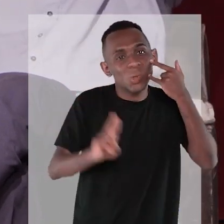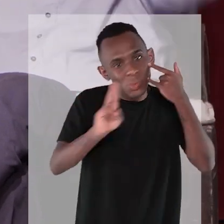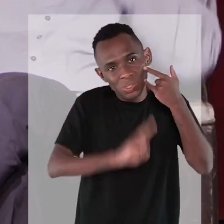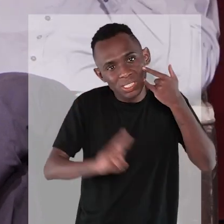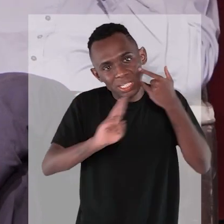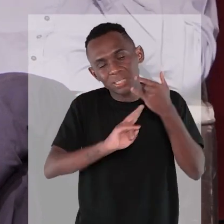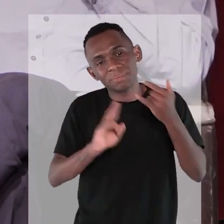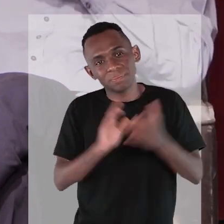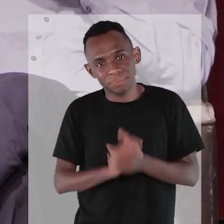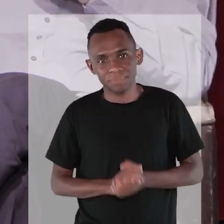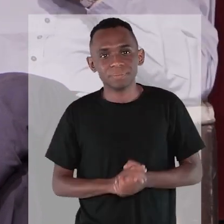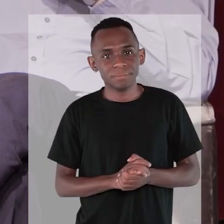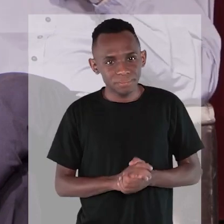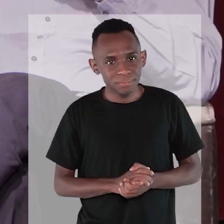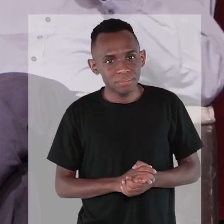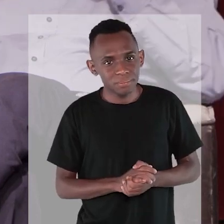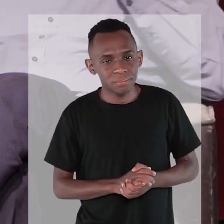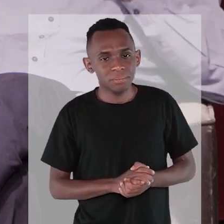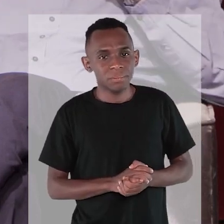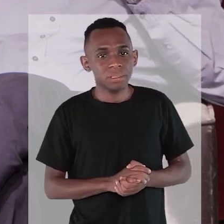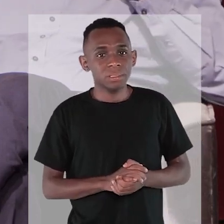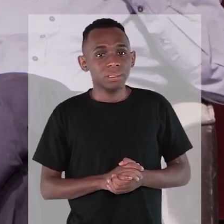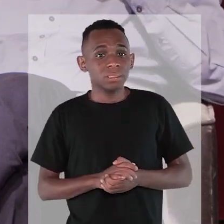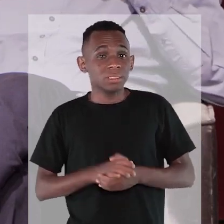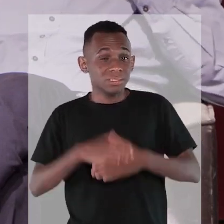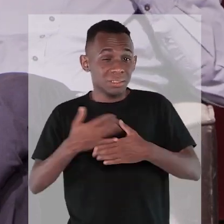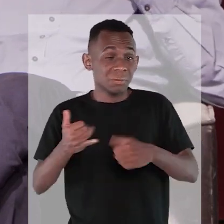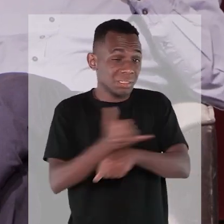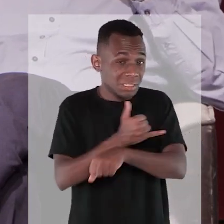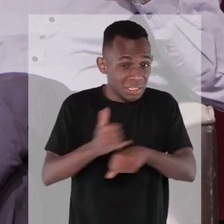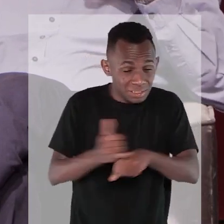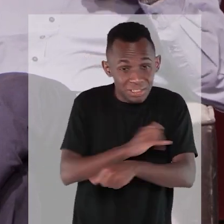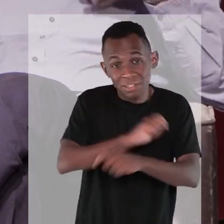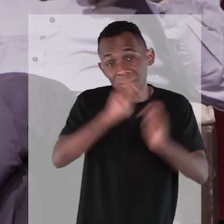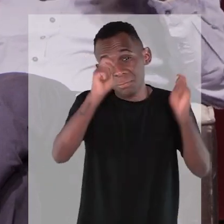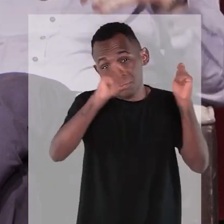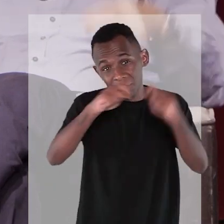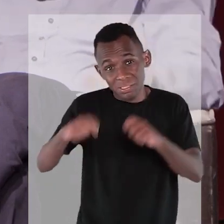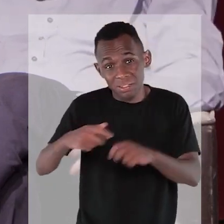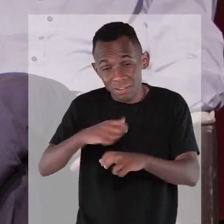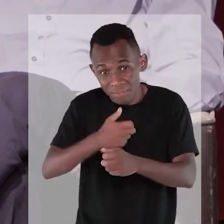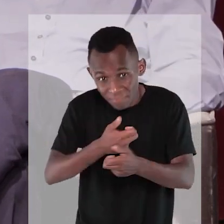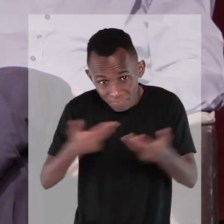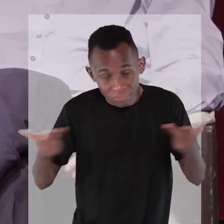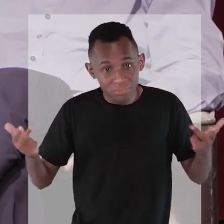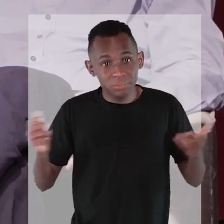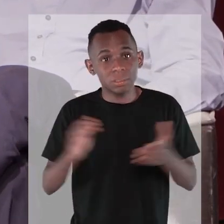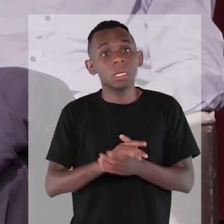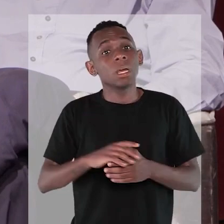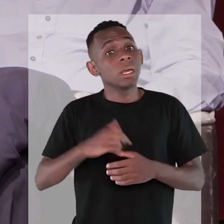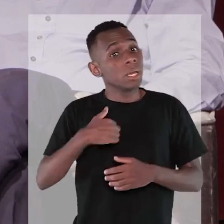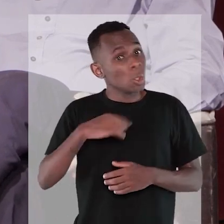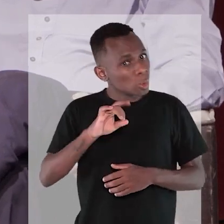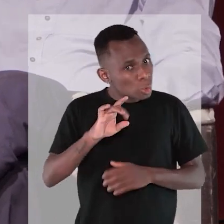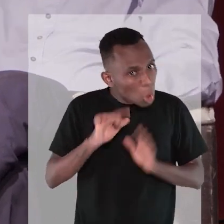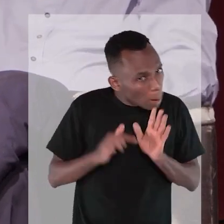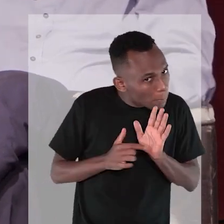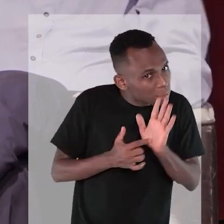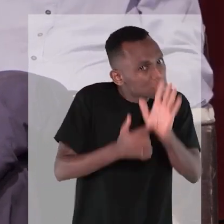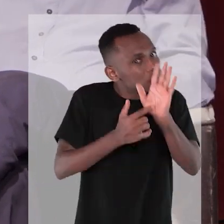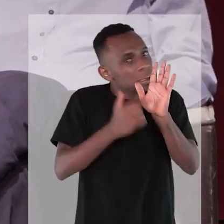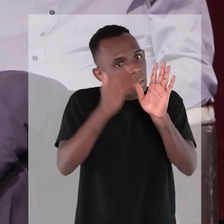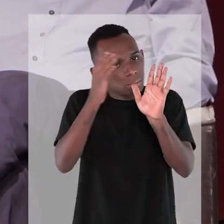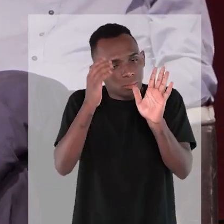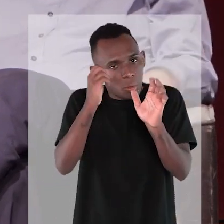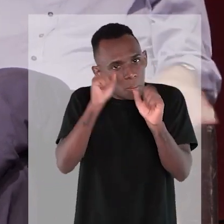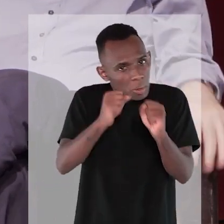ordem quase metafísico. E são várias dessas ações que são possíveis. É uma hipótese, de novo. Eu estou colocando isso como uma hipótese. Eu não